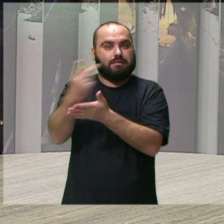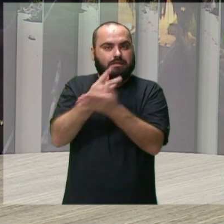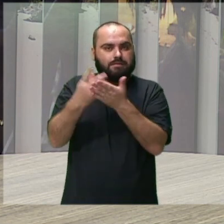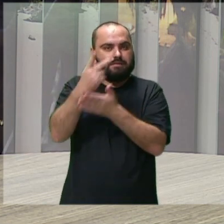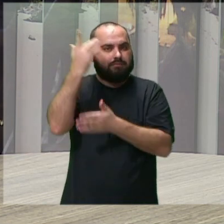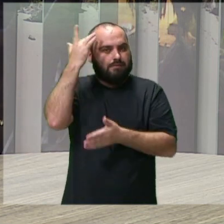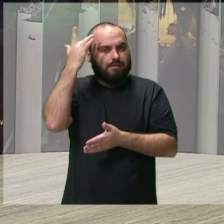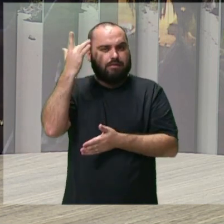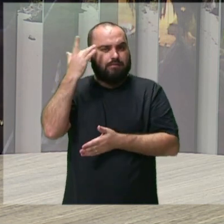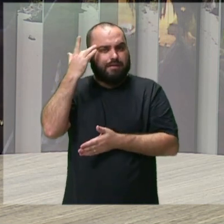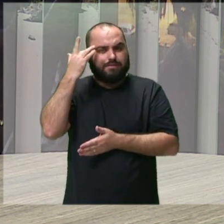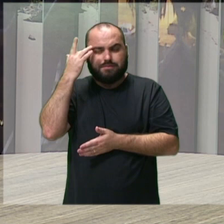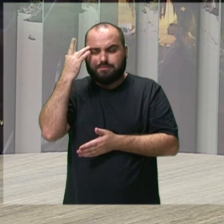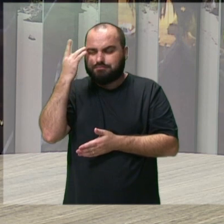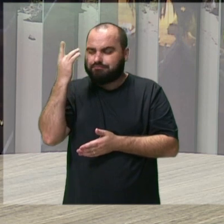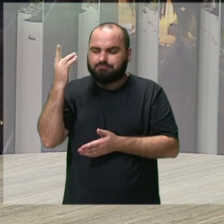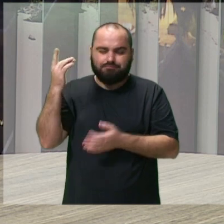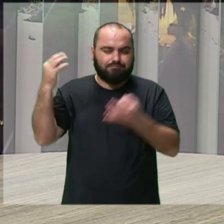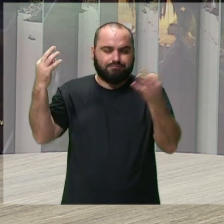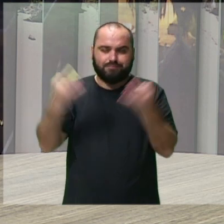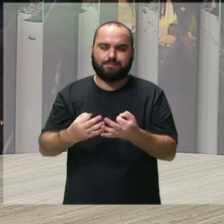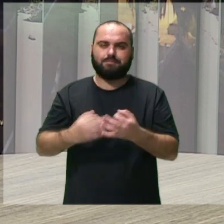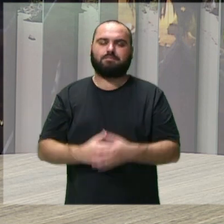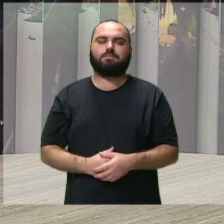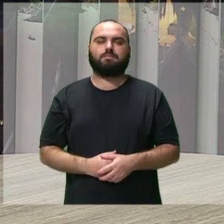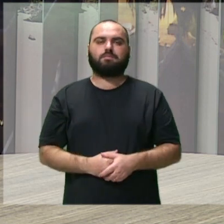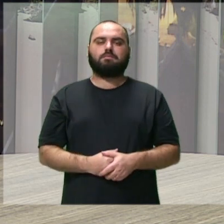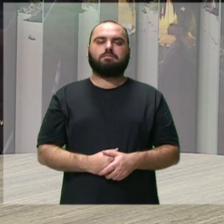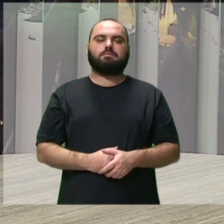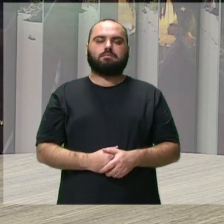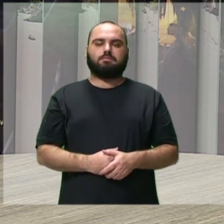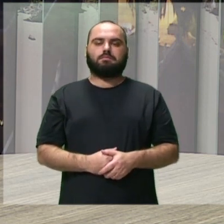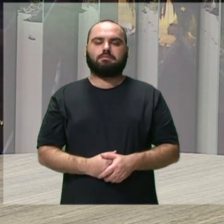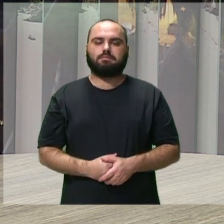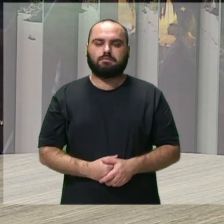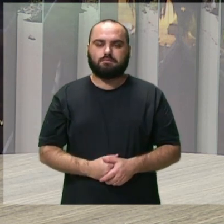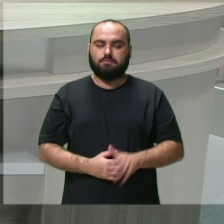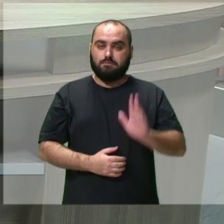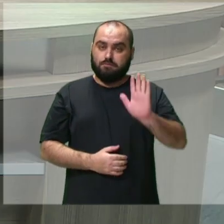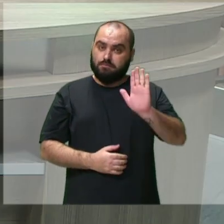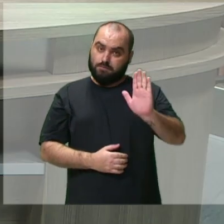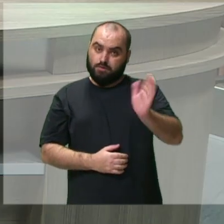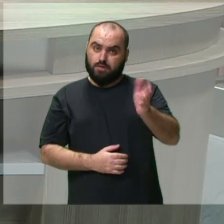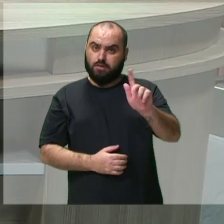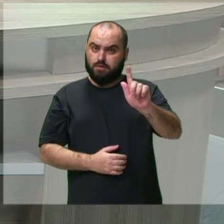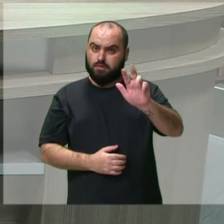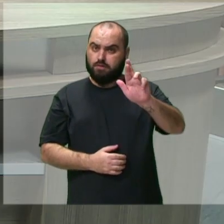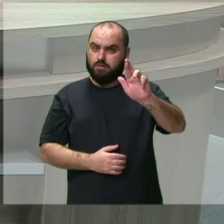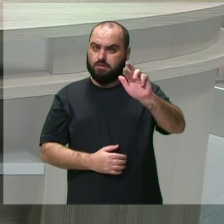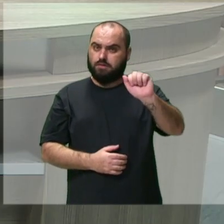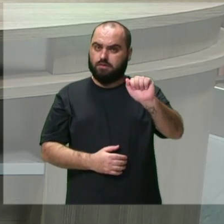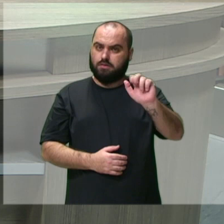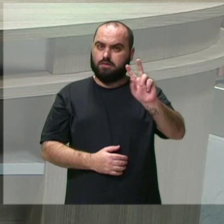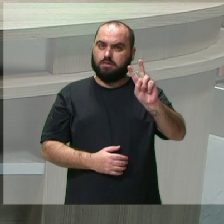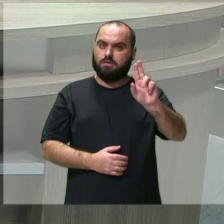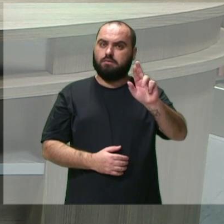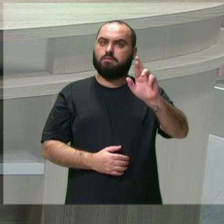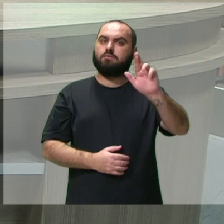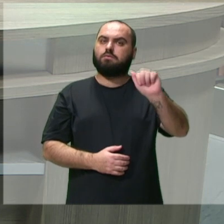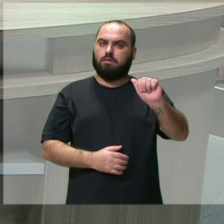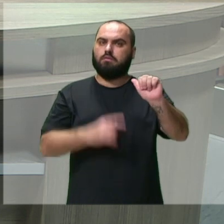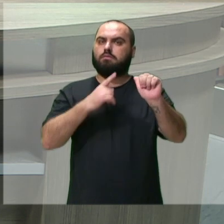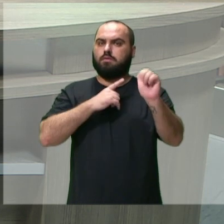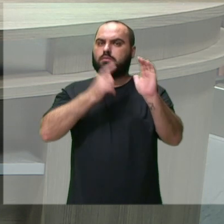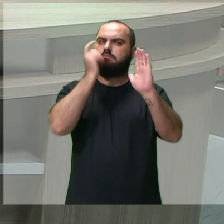acho bastante plástico, né? Ali com relação à questão a gravura, o desenho, tem escultura também, já